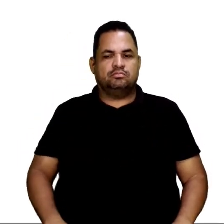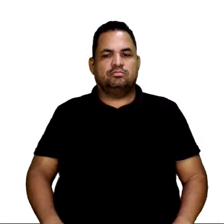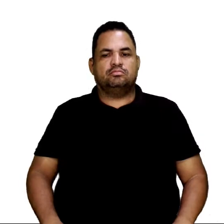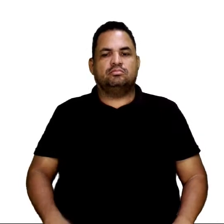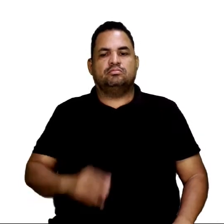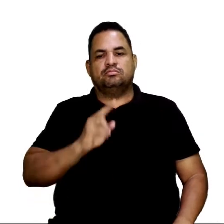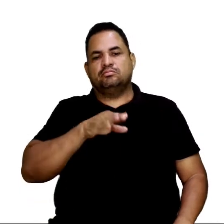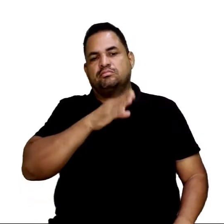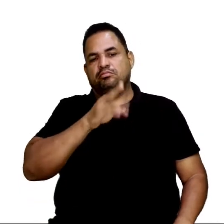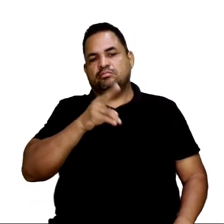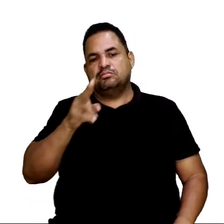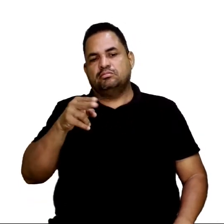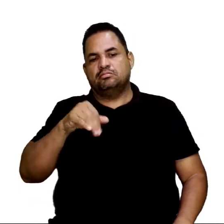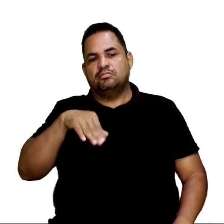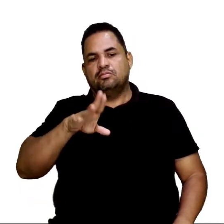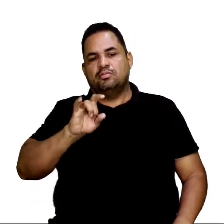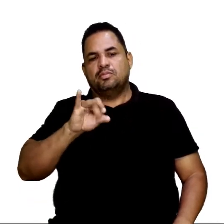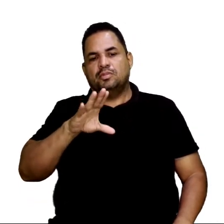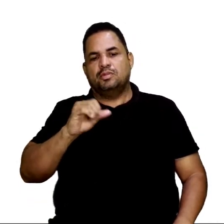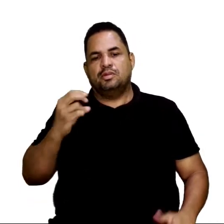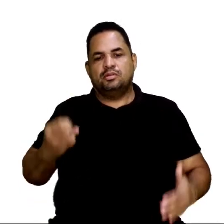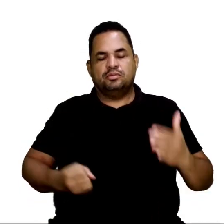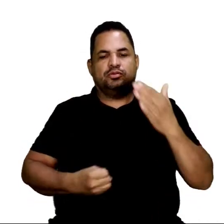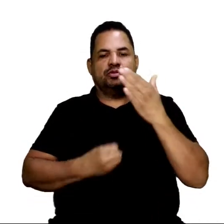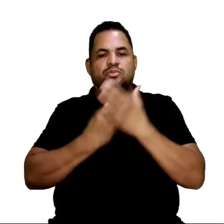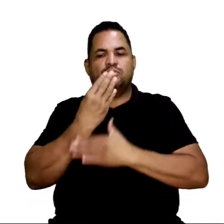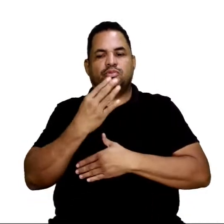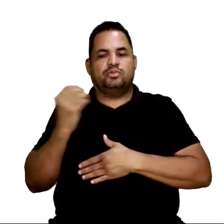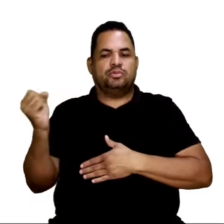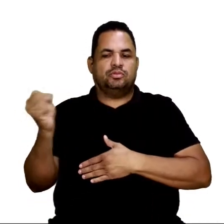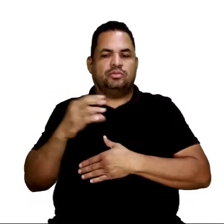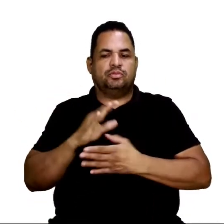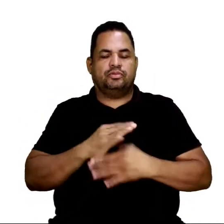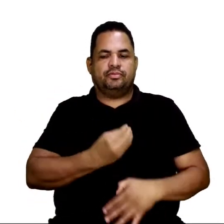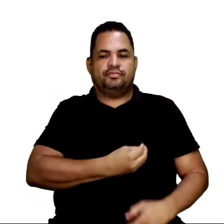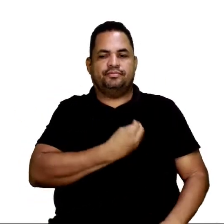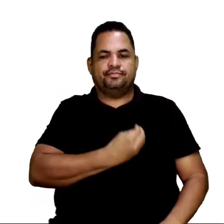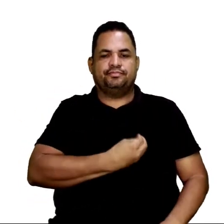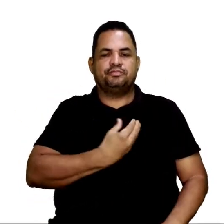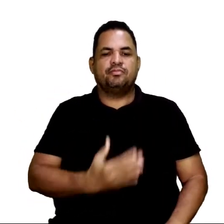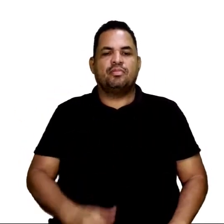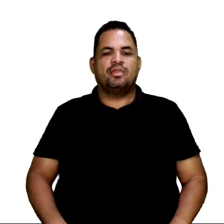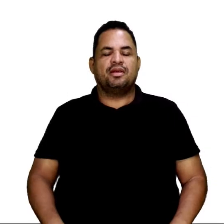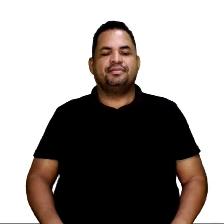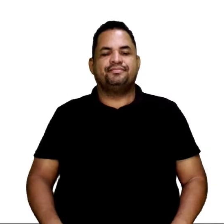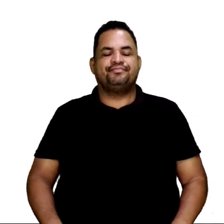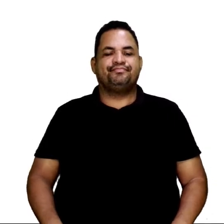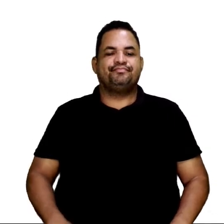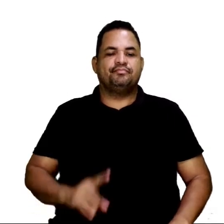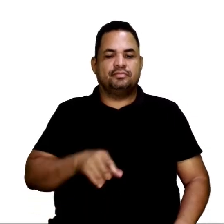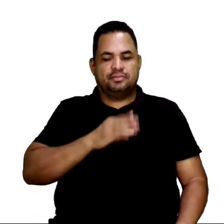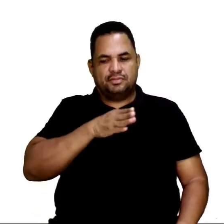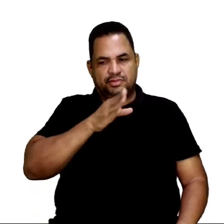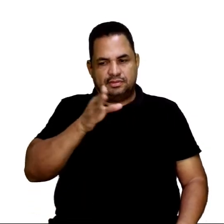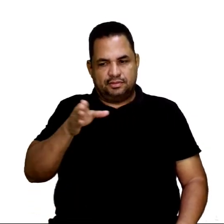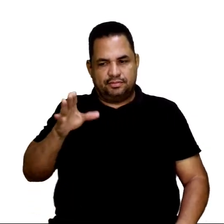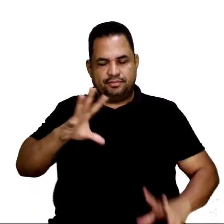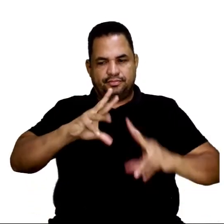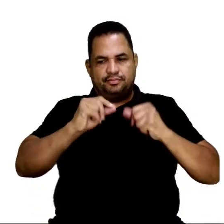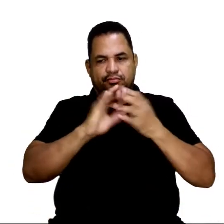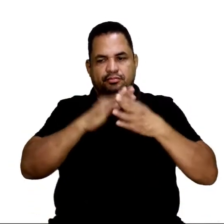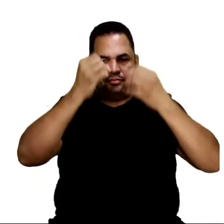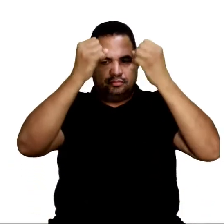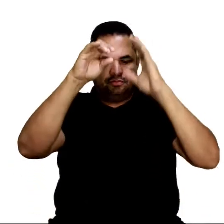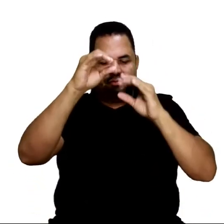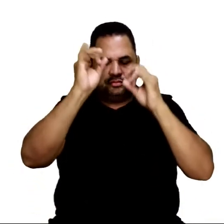sucessivas mitoses, que vai originar o novo indivíduo. Obviamente que eles vão passar por todas aquelas etapas que nós já descrevemos na